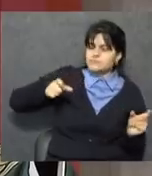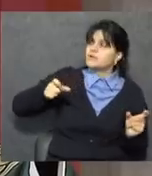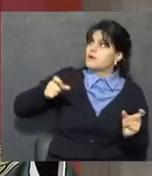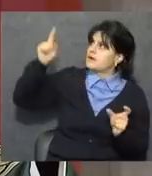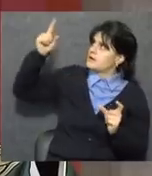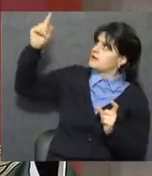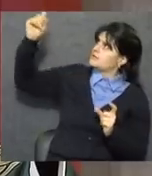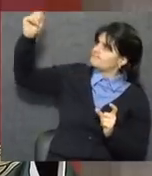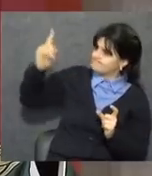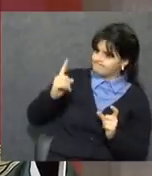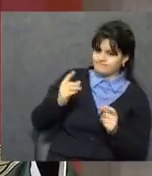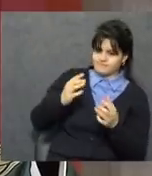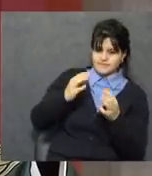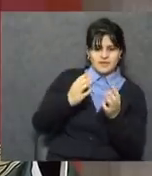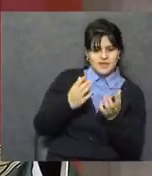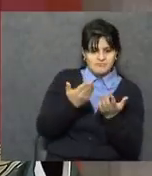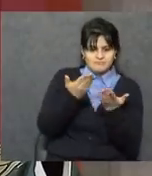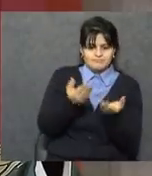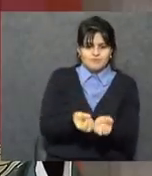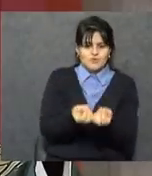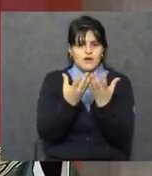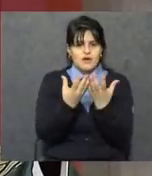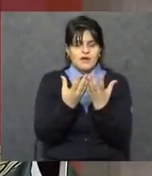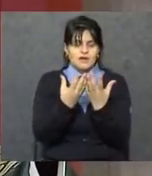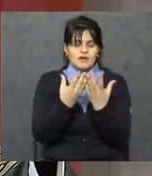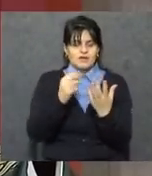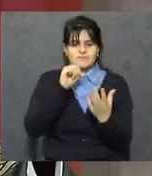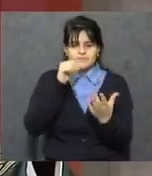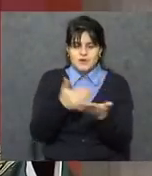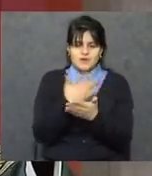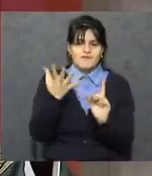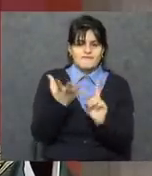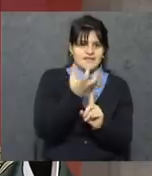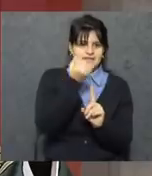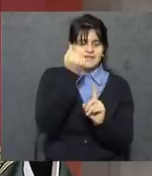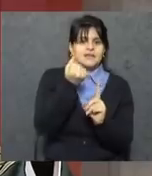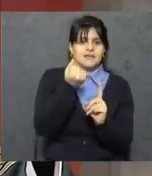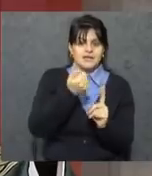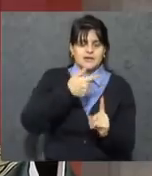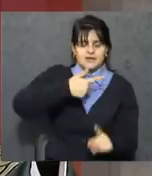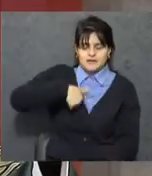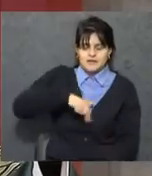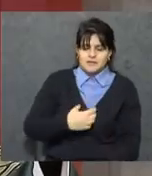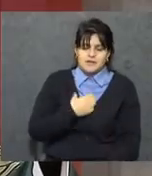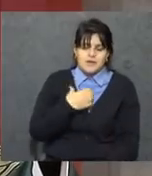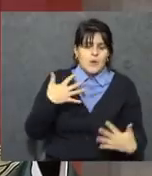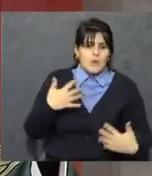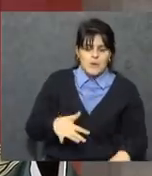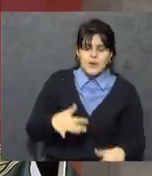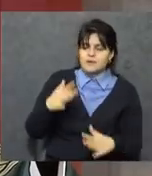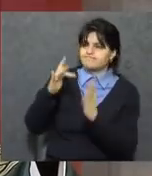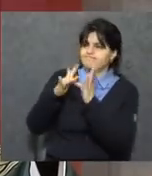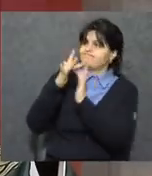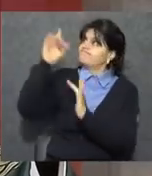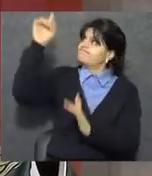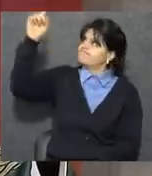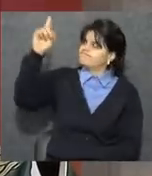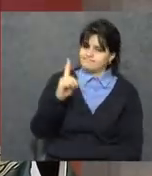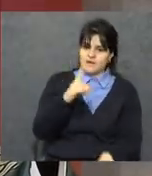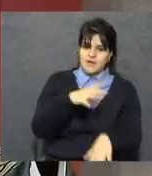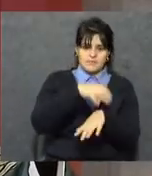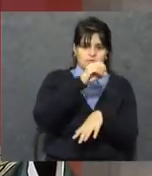a morte e da nossa ruína, abristes o caminho da salvação por Cristo nosso Senhor. Por Ele, com a multidão